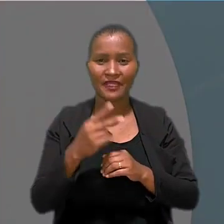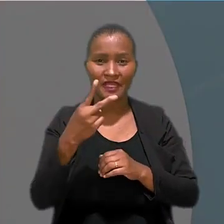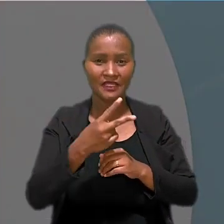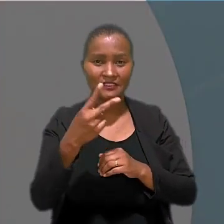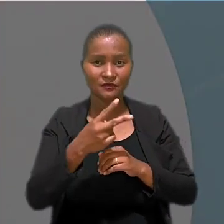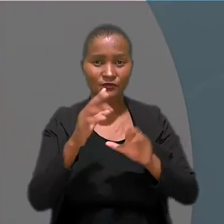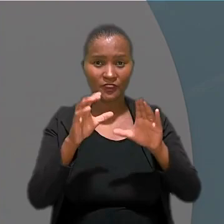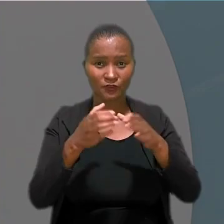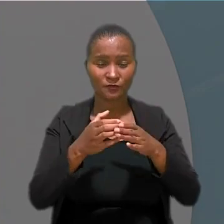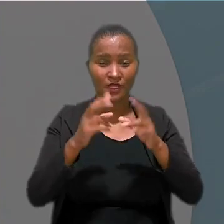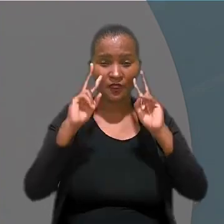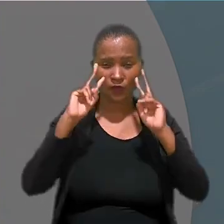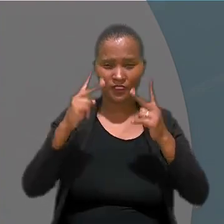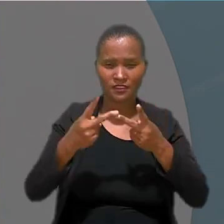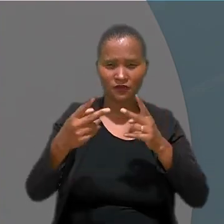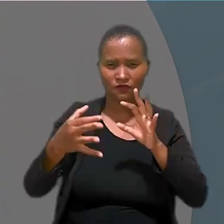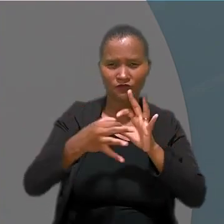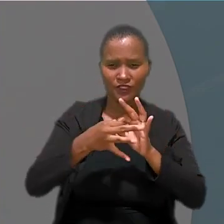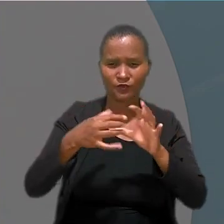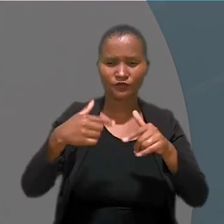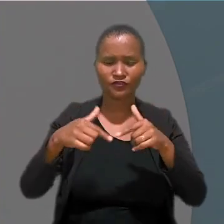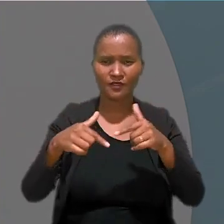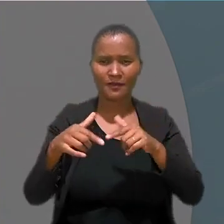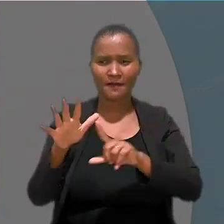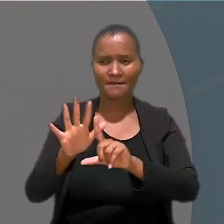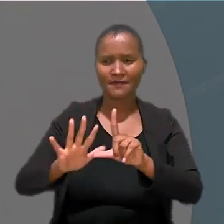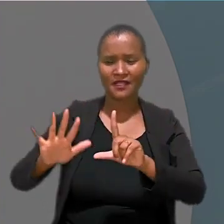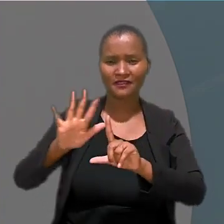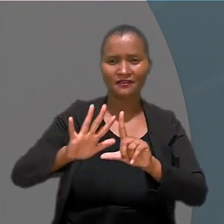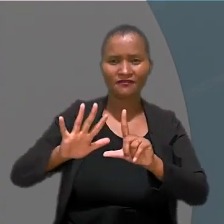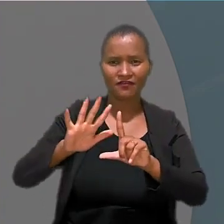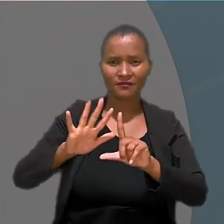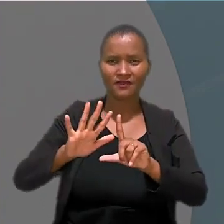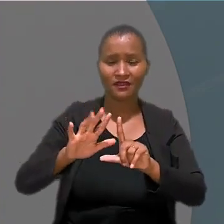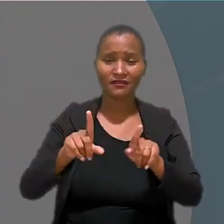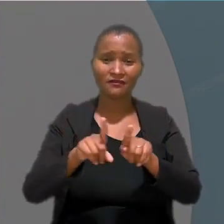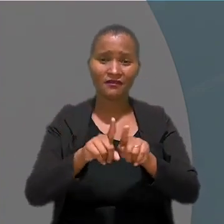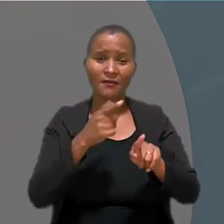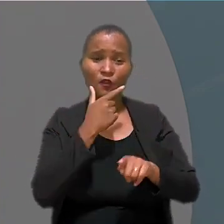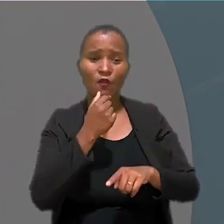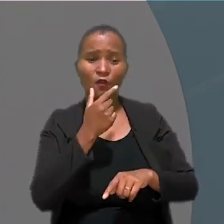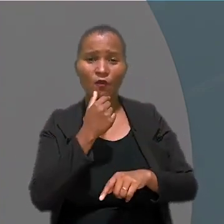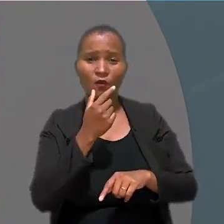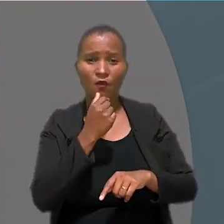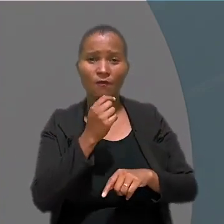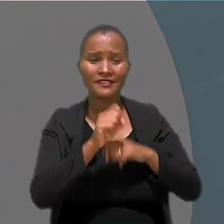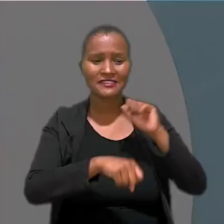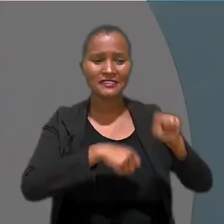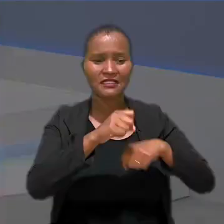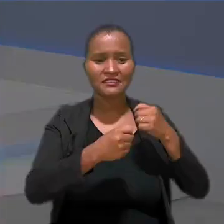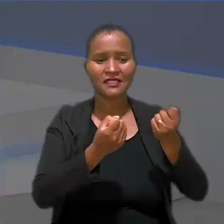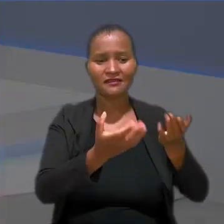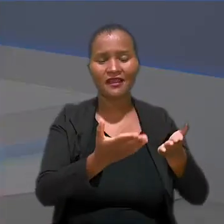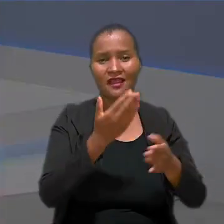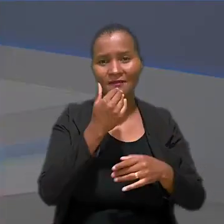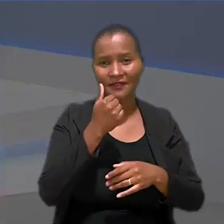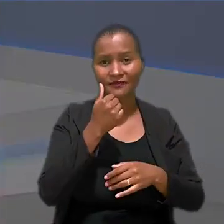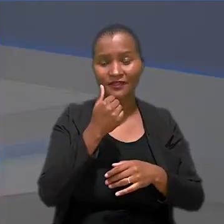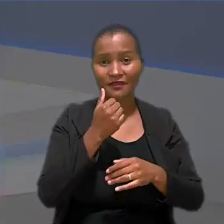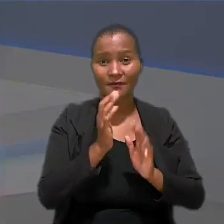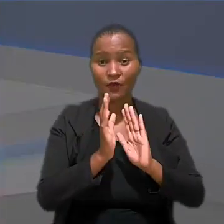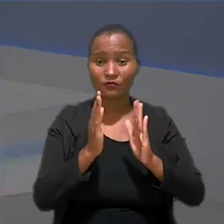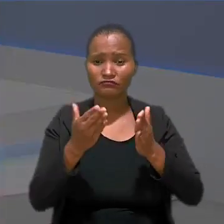A segunda turma reconheceu o vínculo de emprego entre uma plataforma virtual e um ciclista entregador de alimentos.